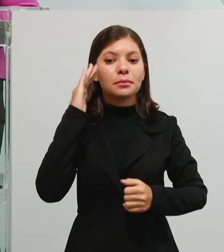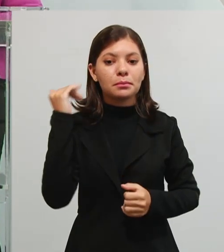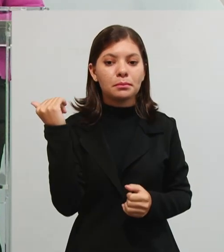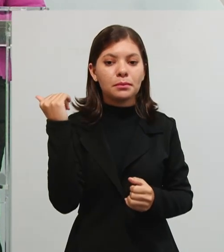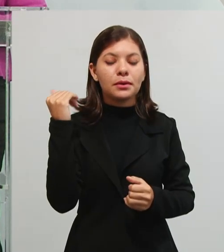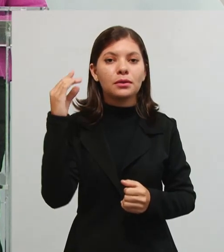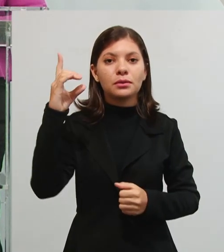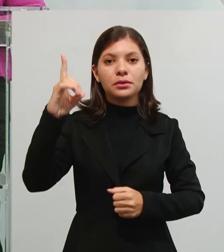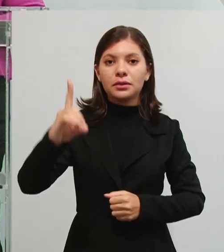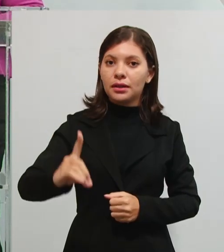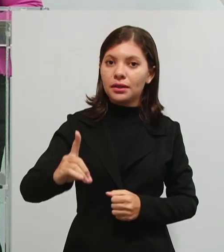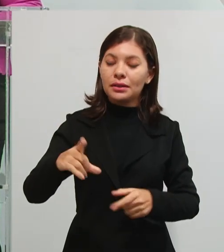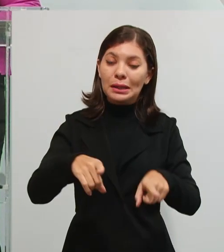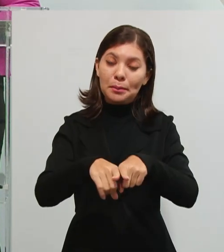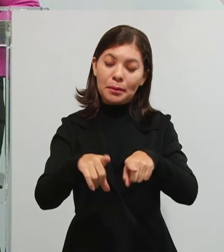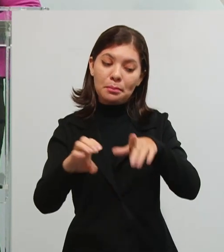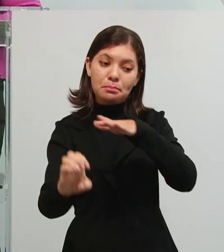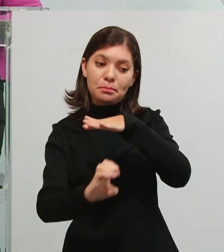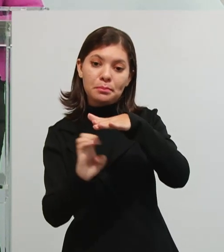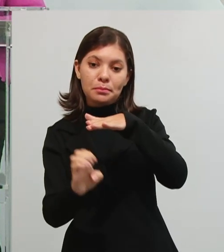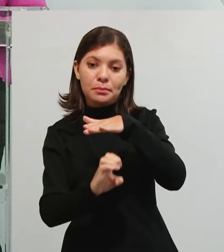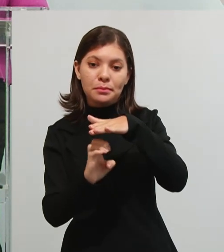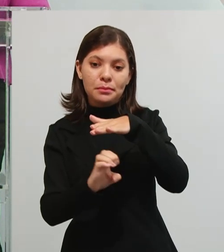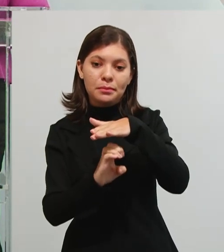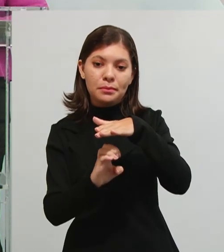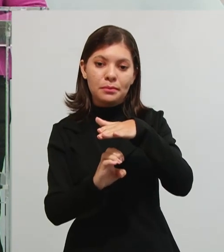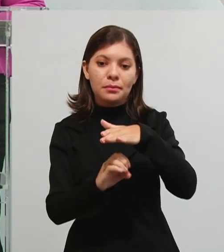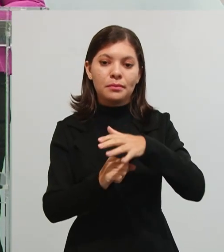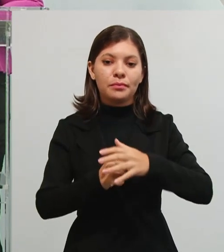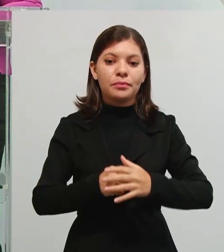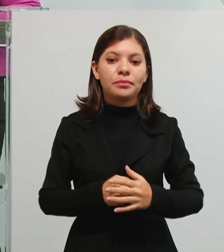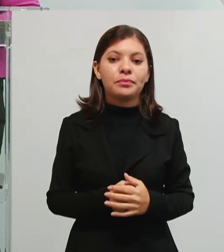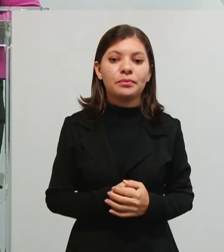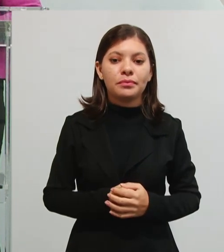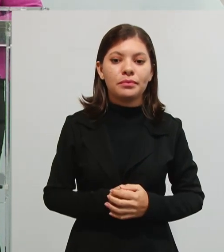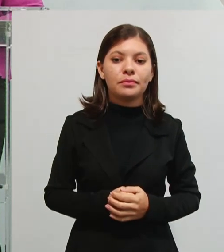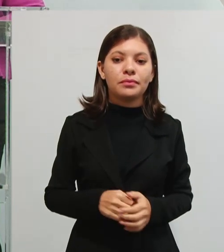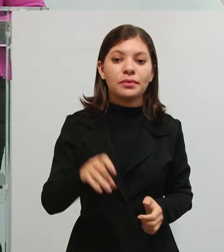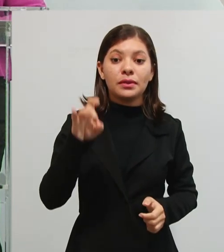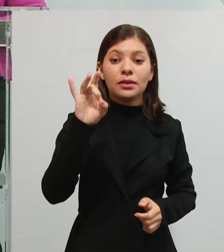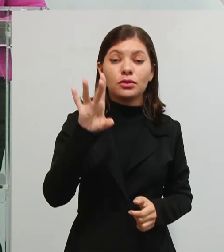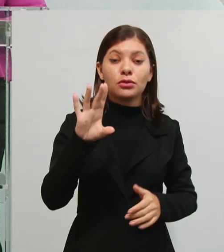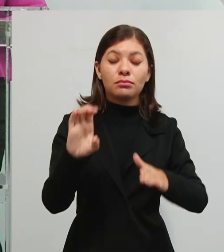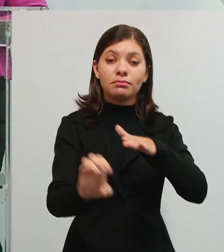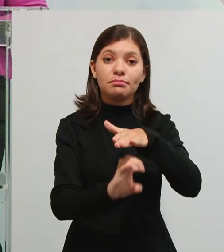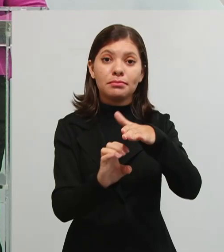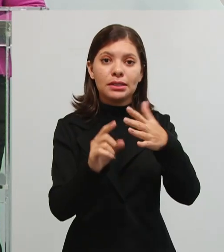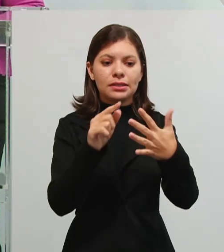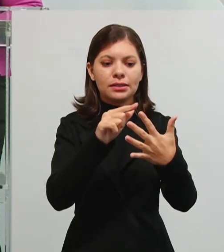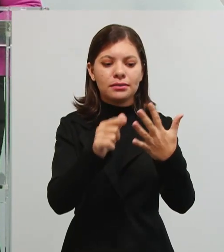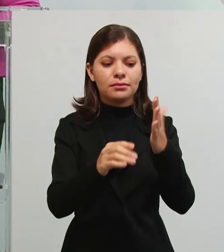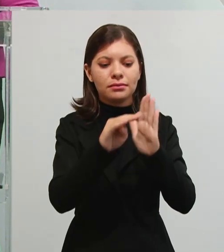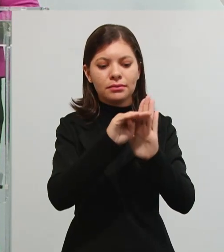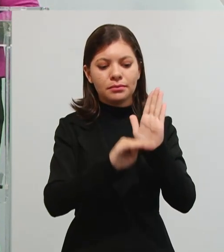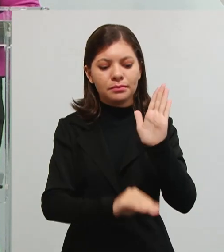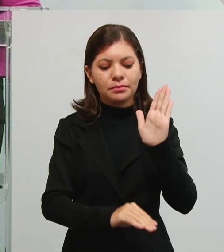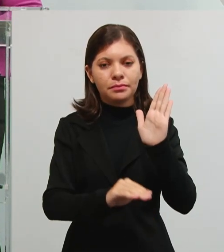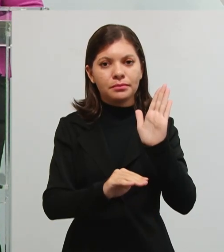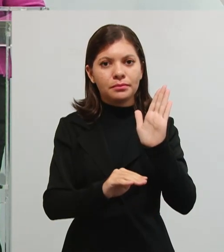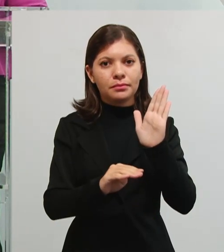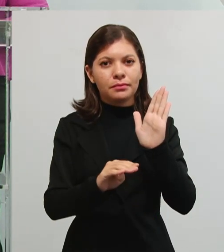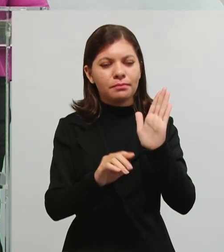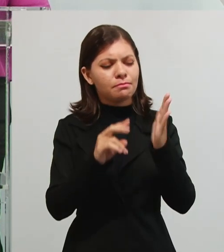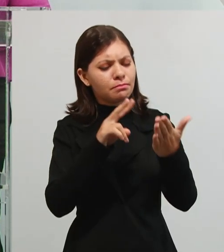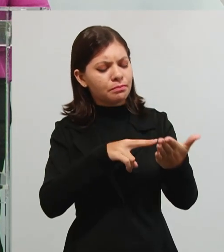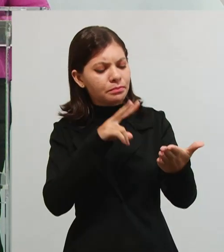para a empresa também, porque, pasmem, tem um item lá que é só para as empresas, ok? Então, se você pegar o CDC para